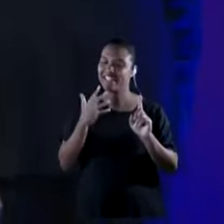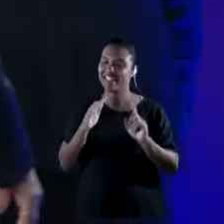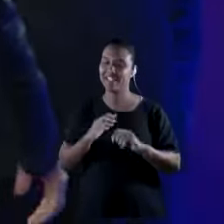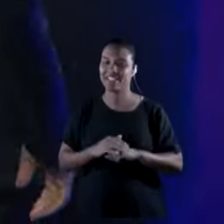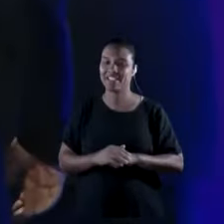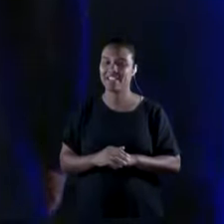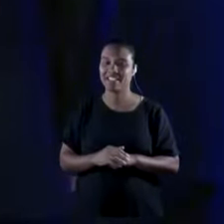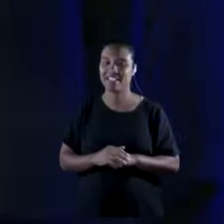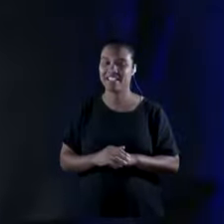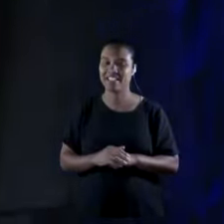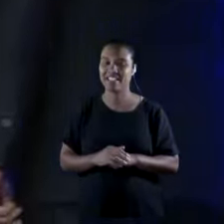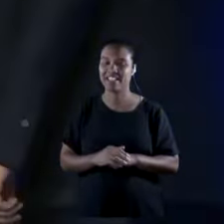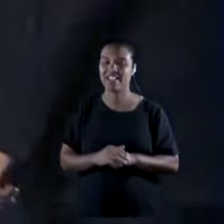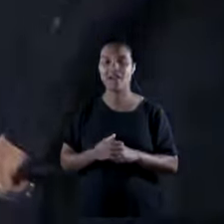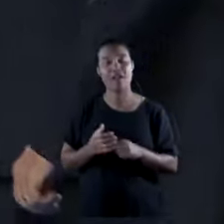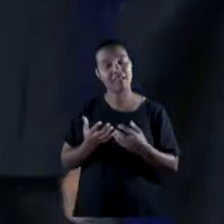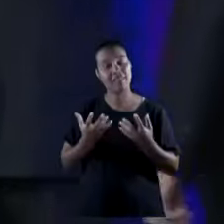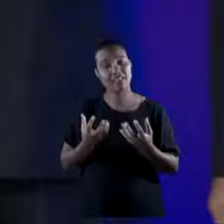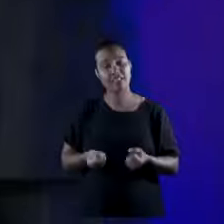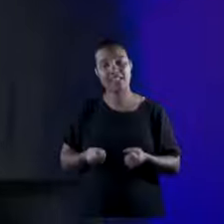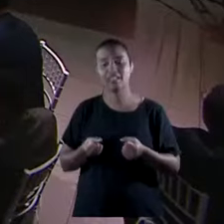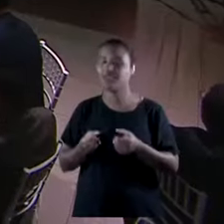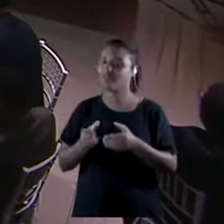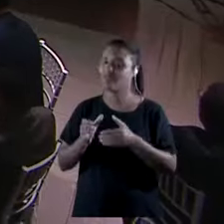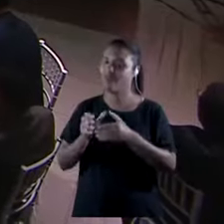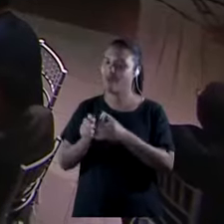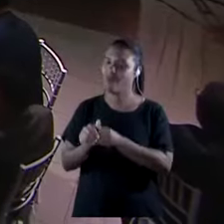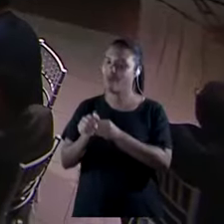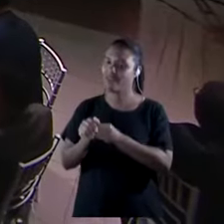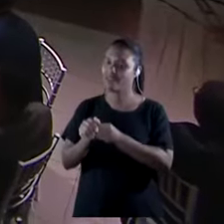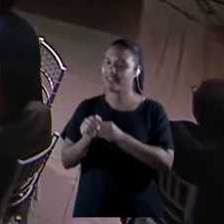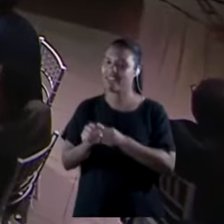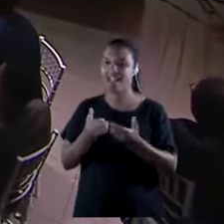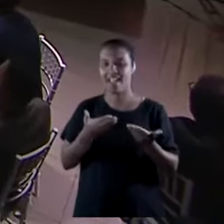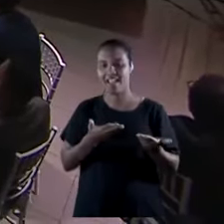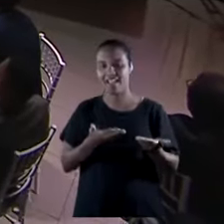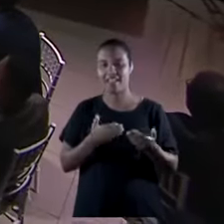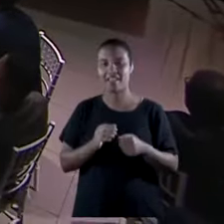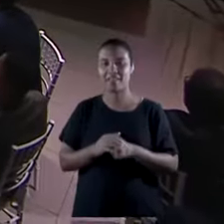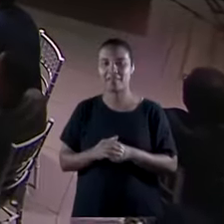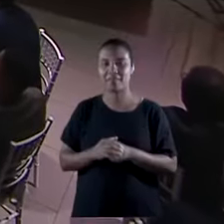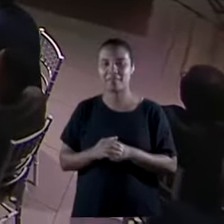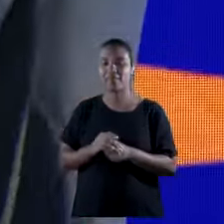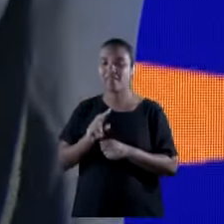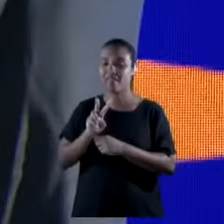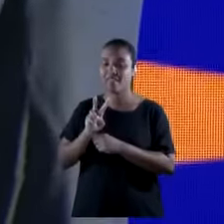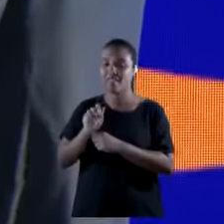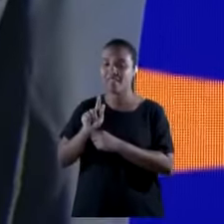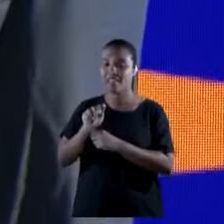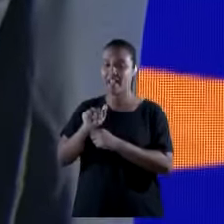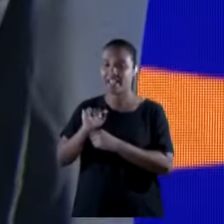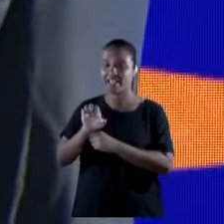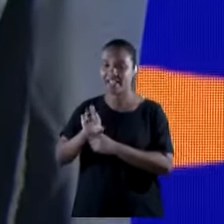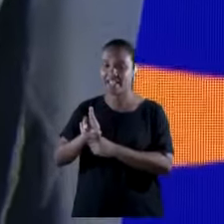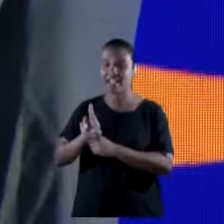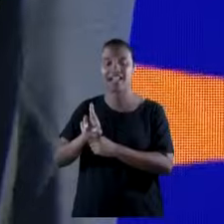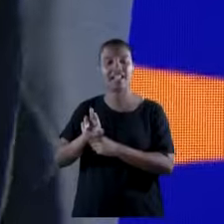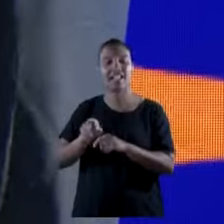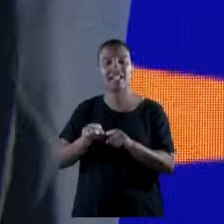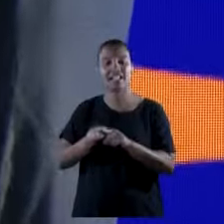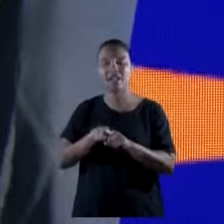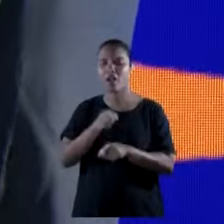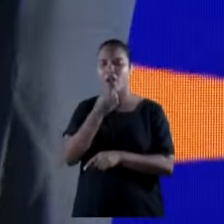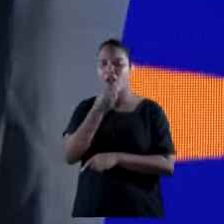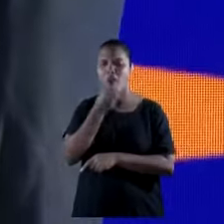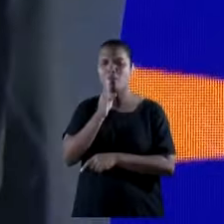Absurdo! Eu quero cumprimentar... Milton, por favor. Tô no ar. Quero cumprimentar Wagner Fernando Veloso, o